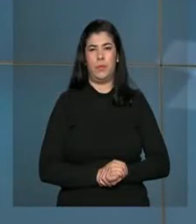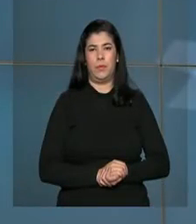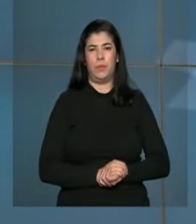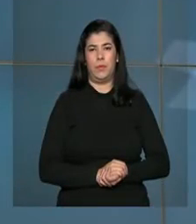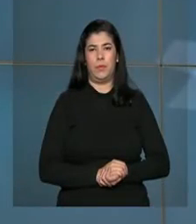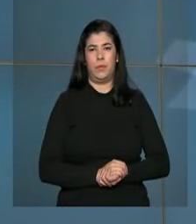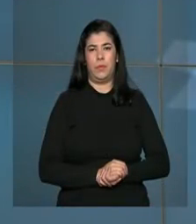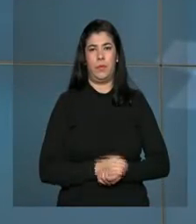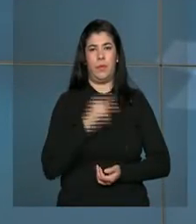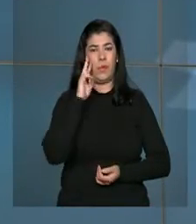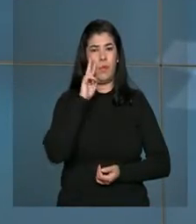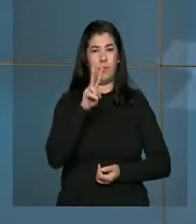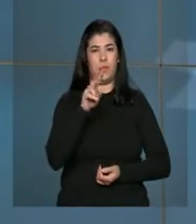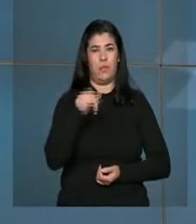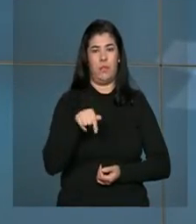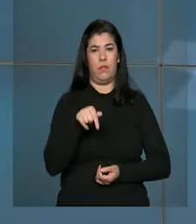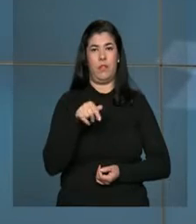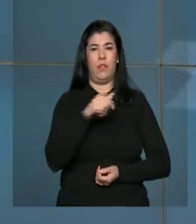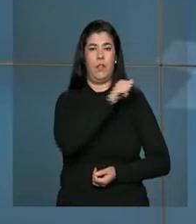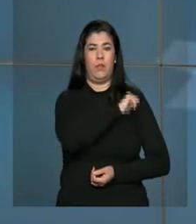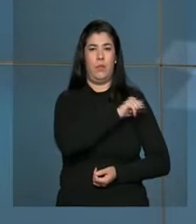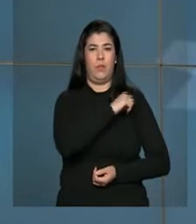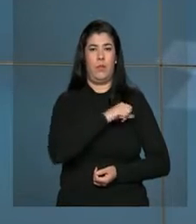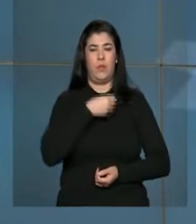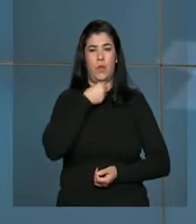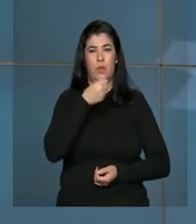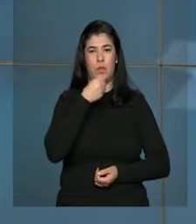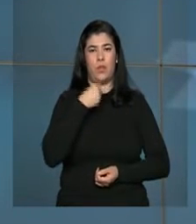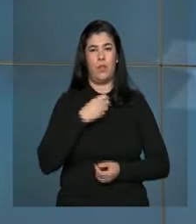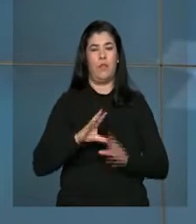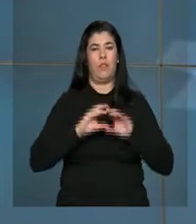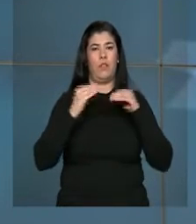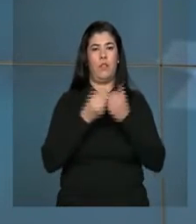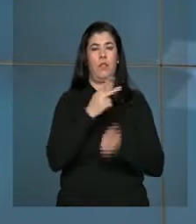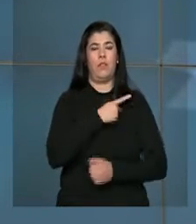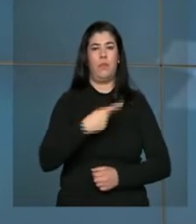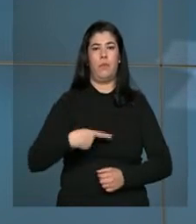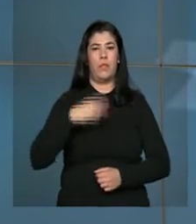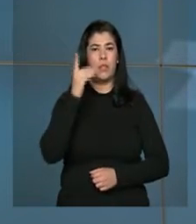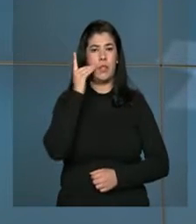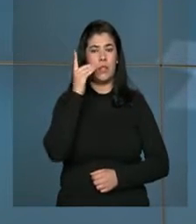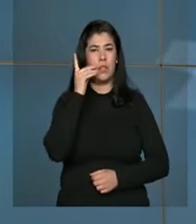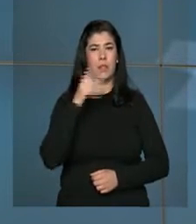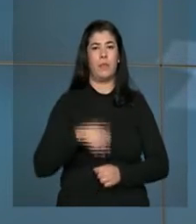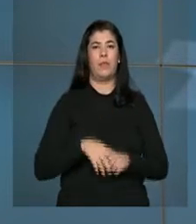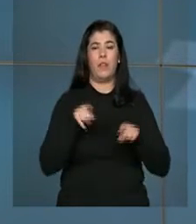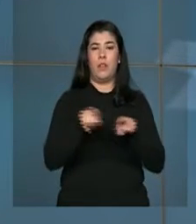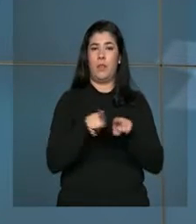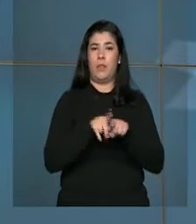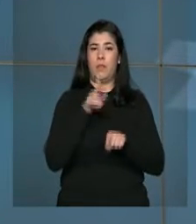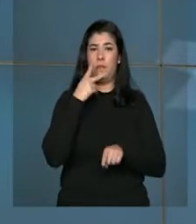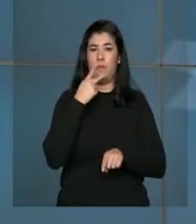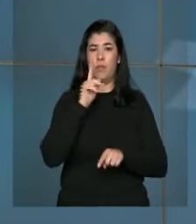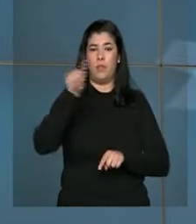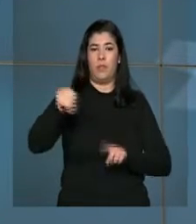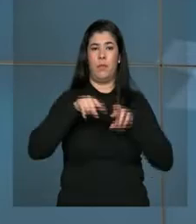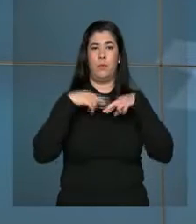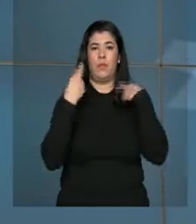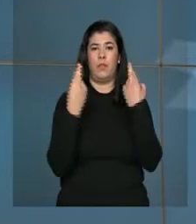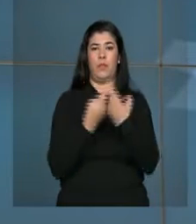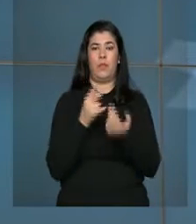Você assistiu ao vivo do Rio de Janeiro a entrevista coletiva concedida pela presidenta Dilma Rousseff. Ela falou após reunião